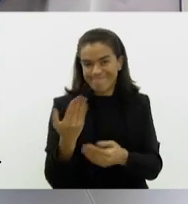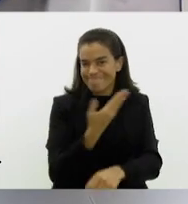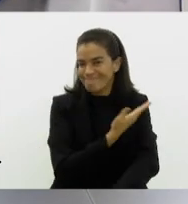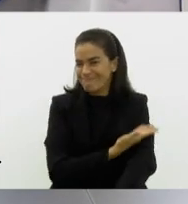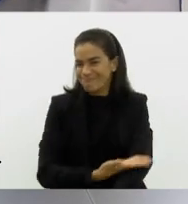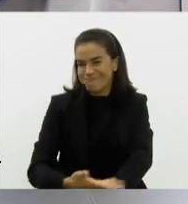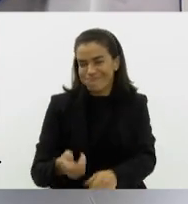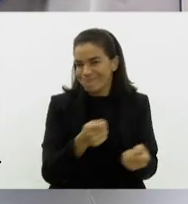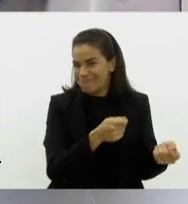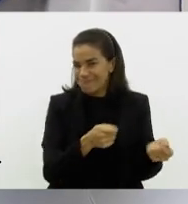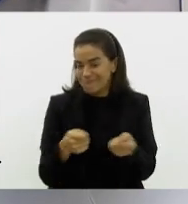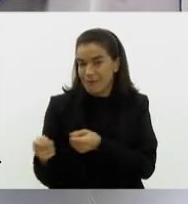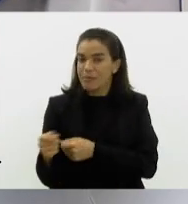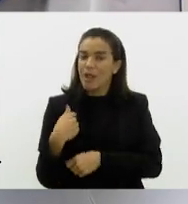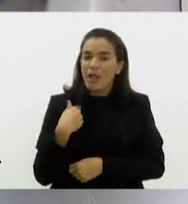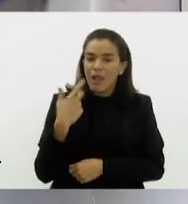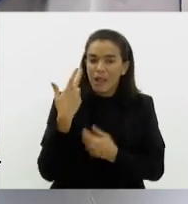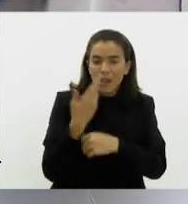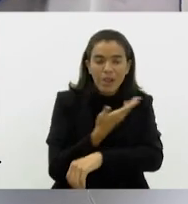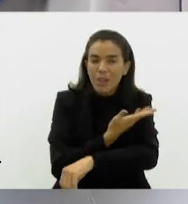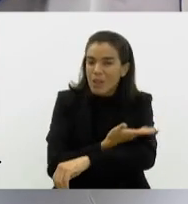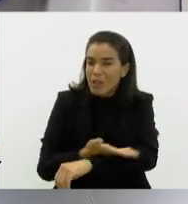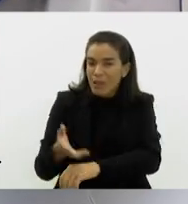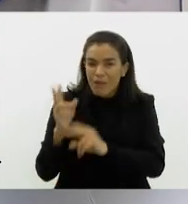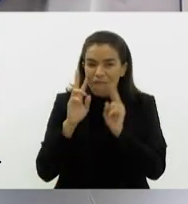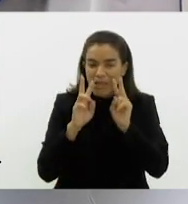habitualmente. E é comum ver as pessoas